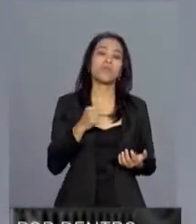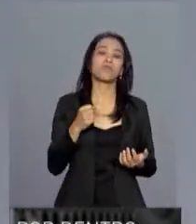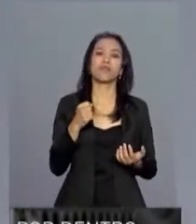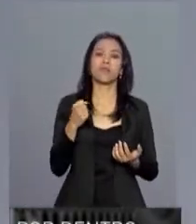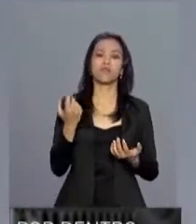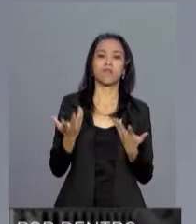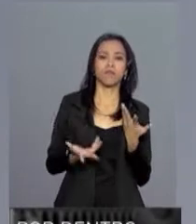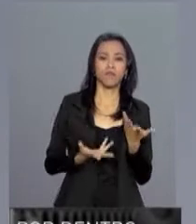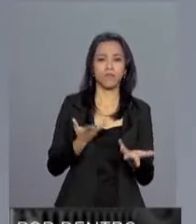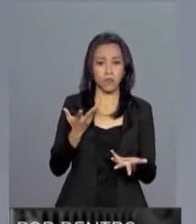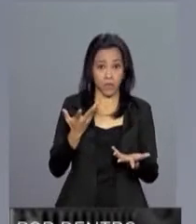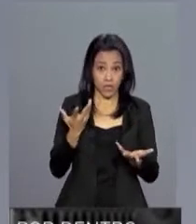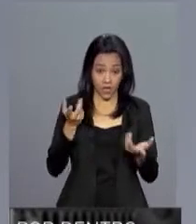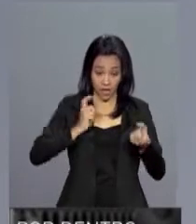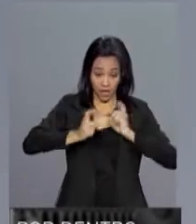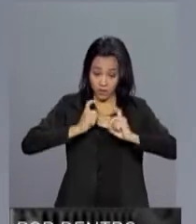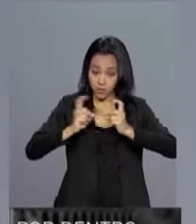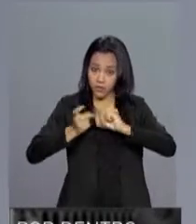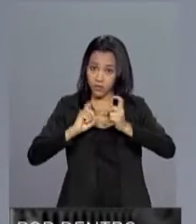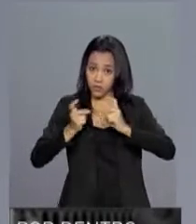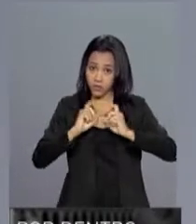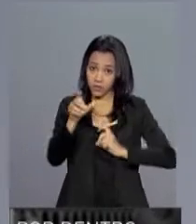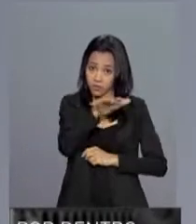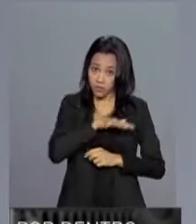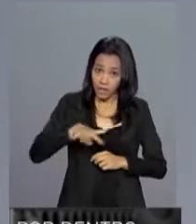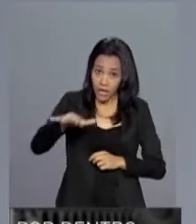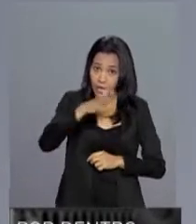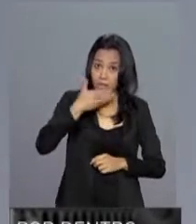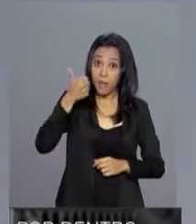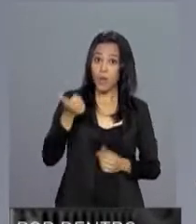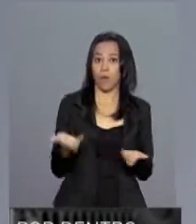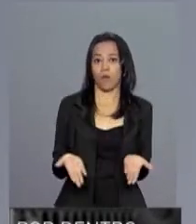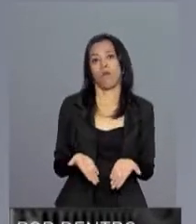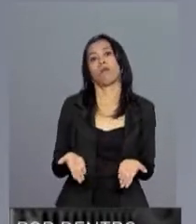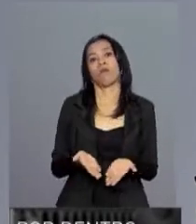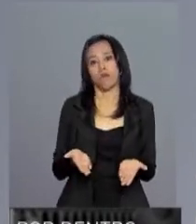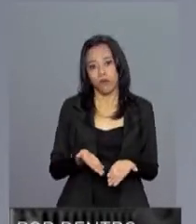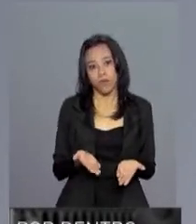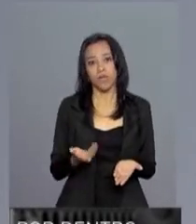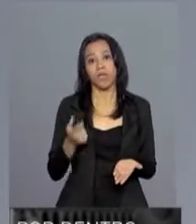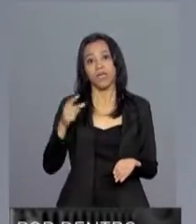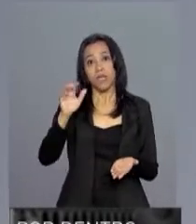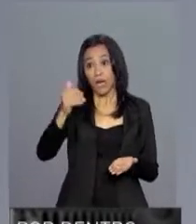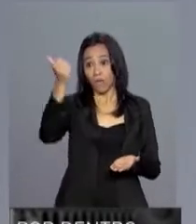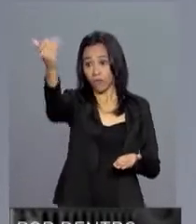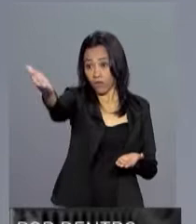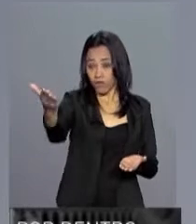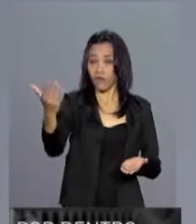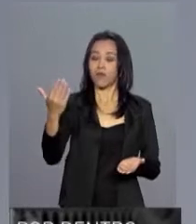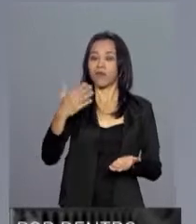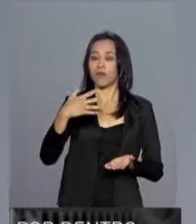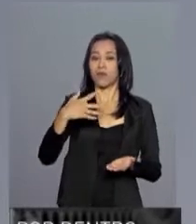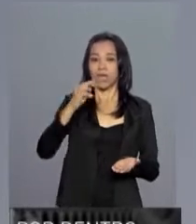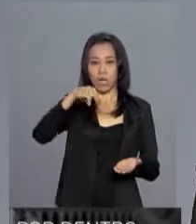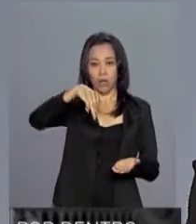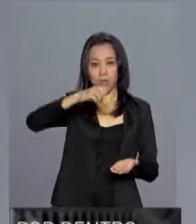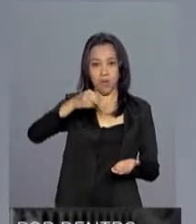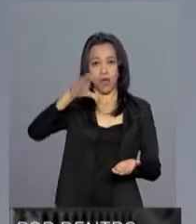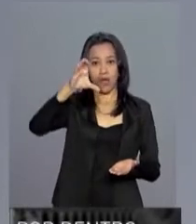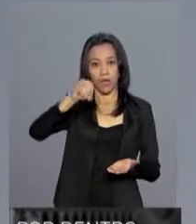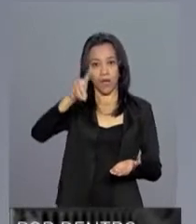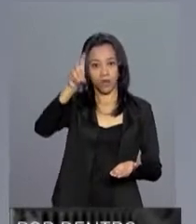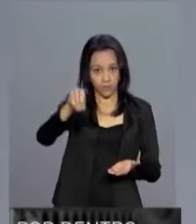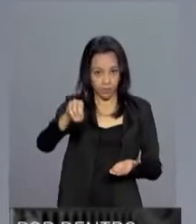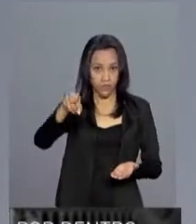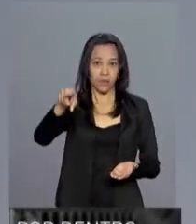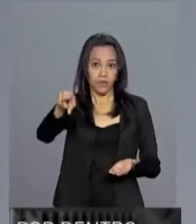da gestão do mecanismo está muito melhor agora é a resposta do mercado foi é imediata com o